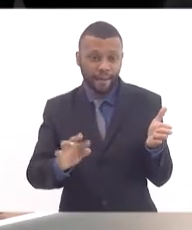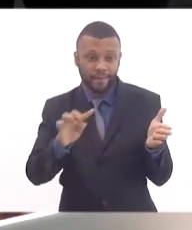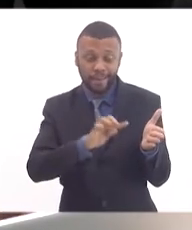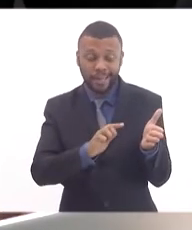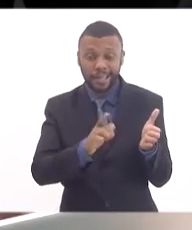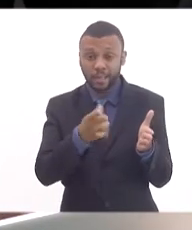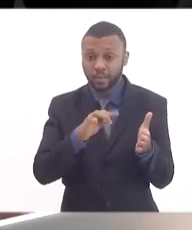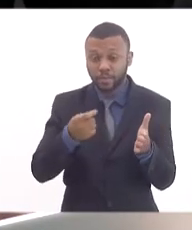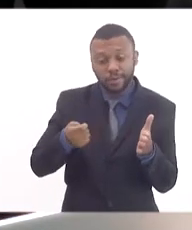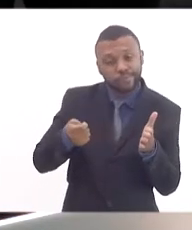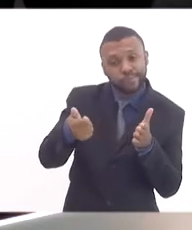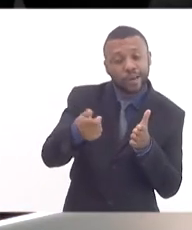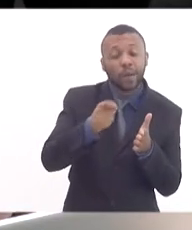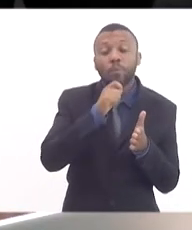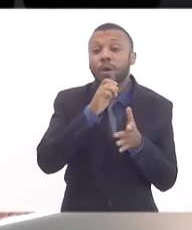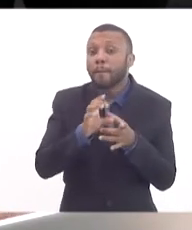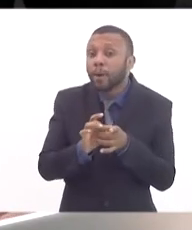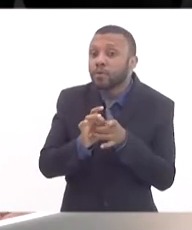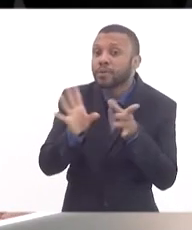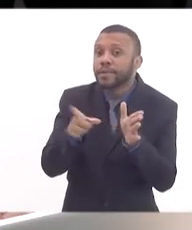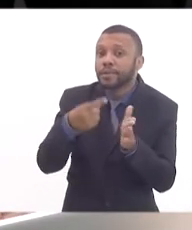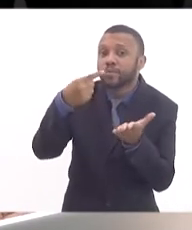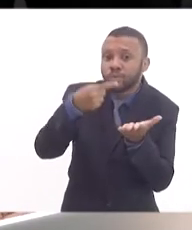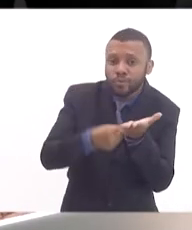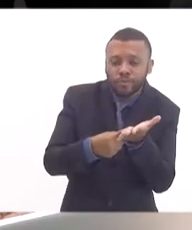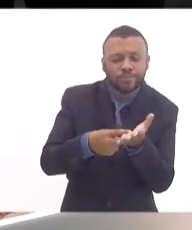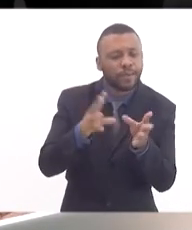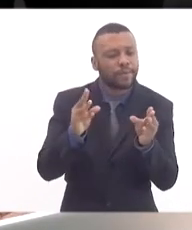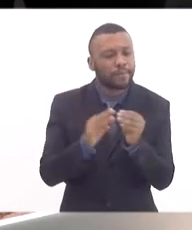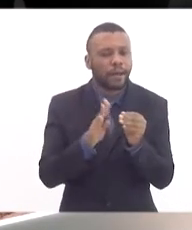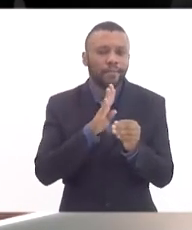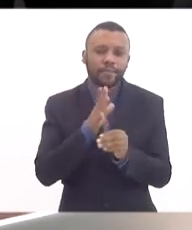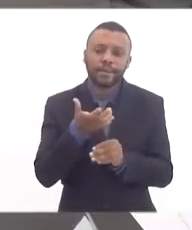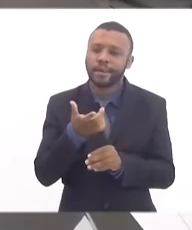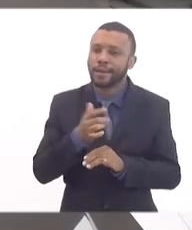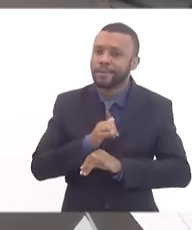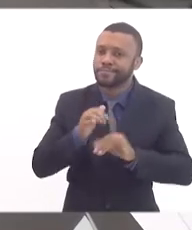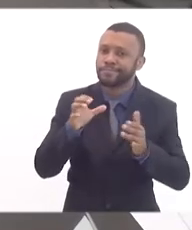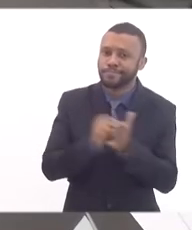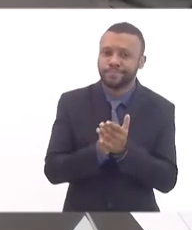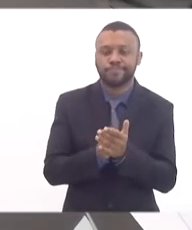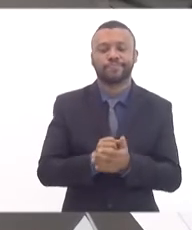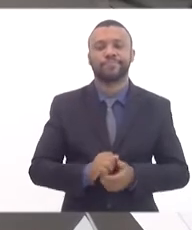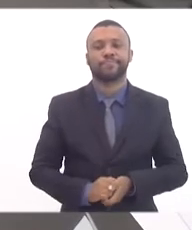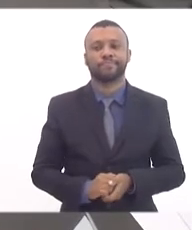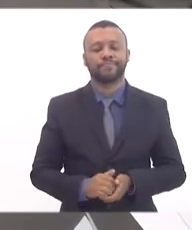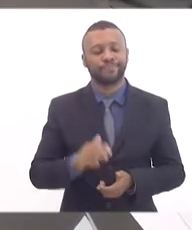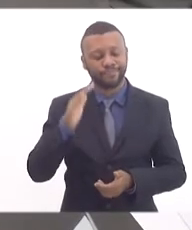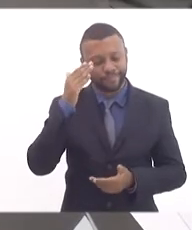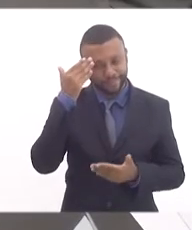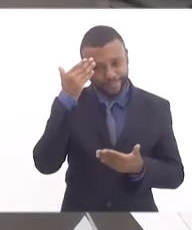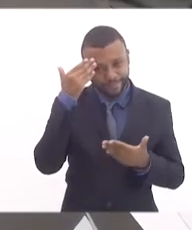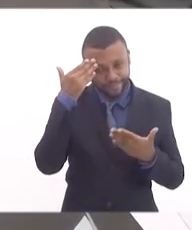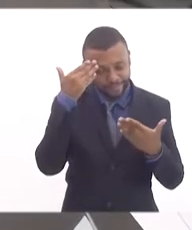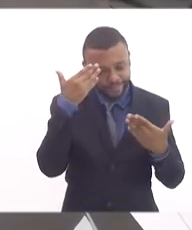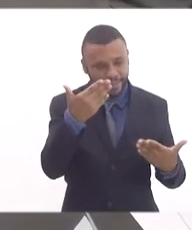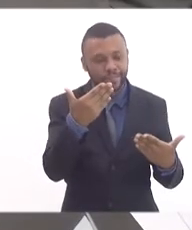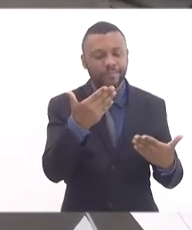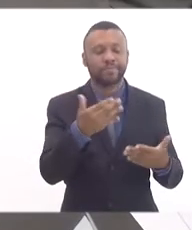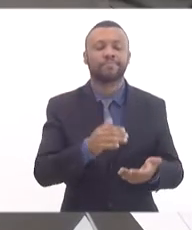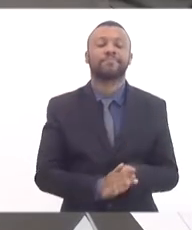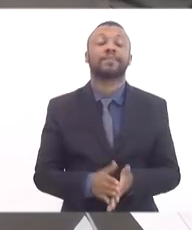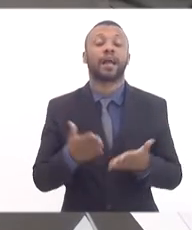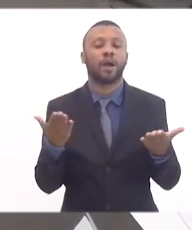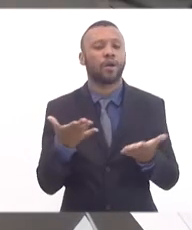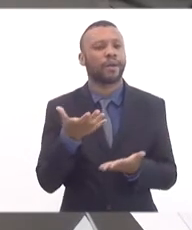então brevemente era só isso que eu queria registrar eu agradeço eu queria